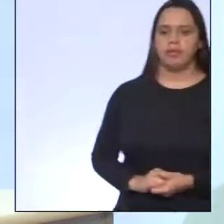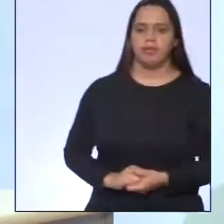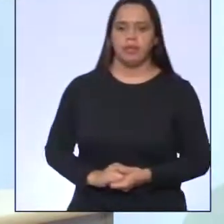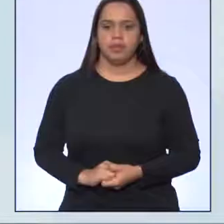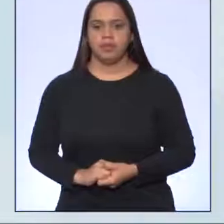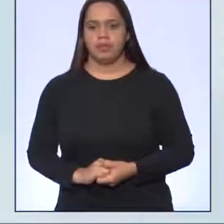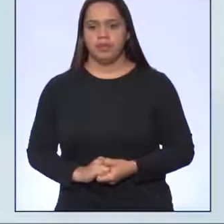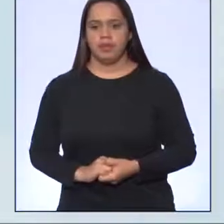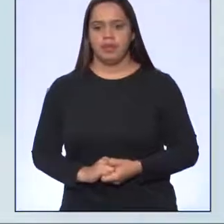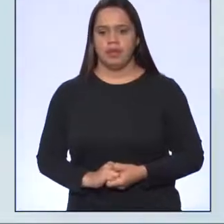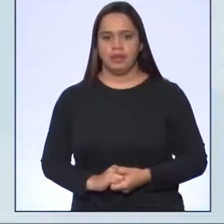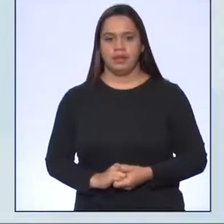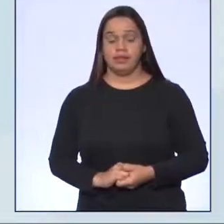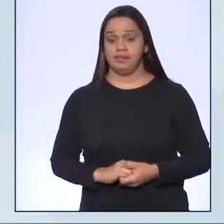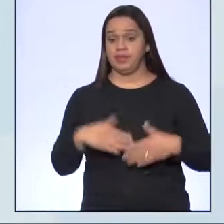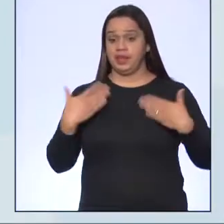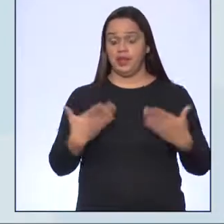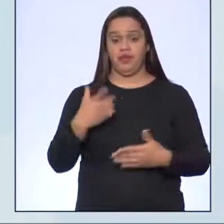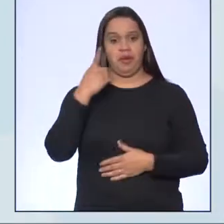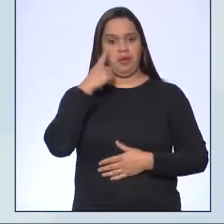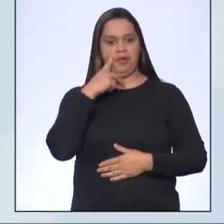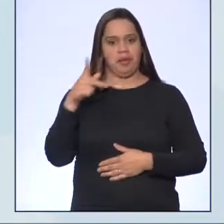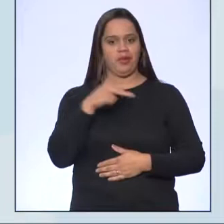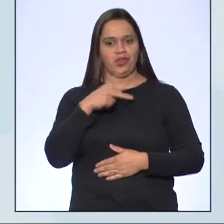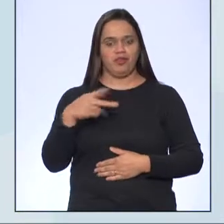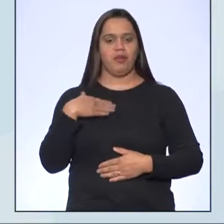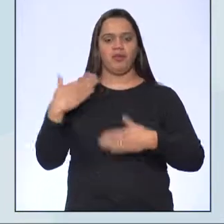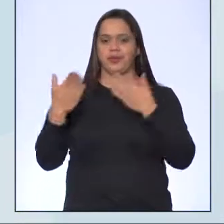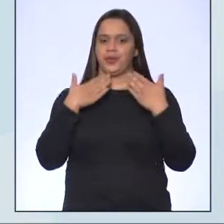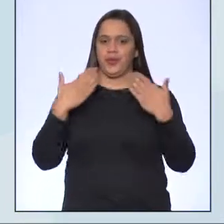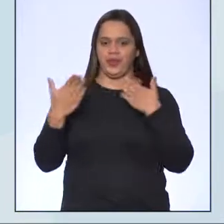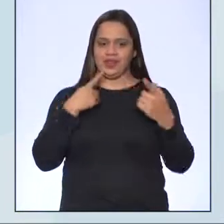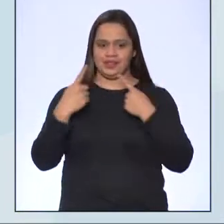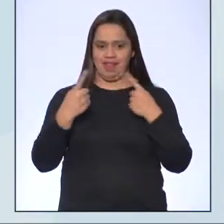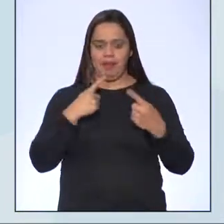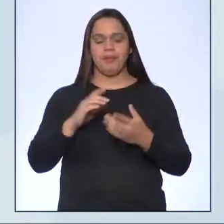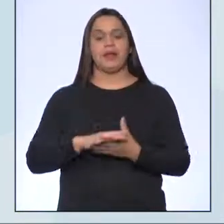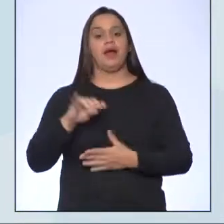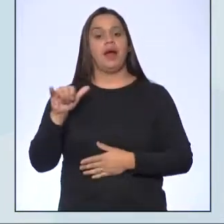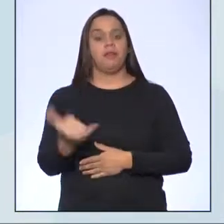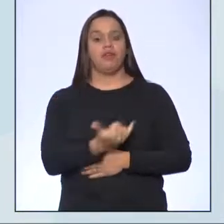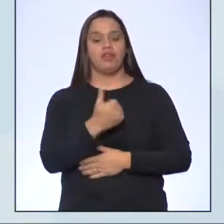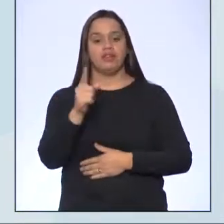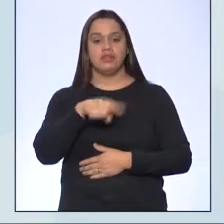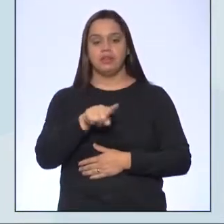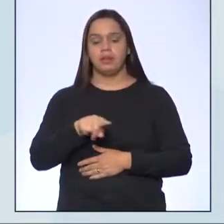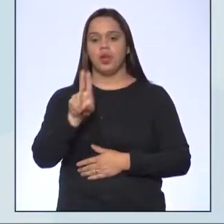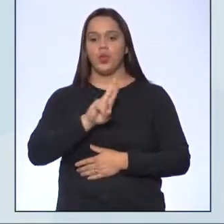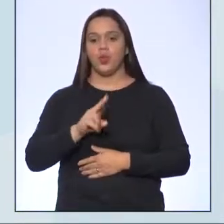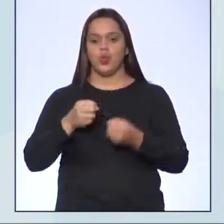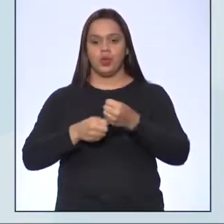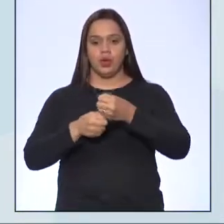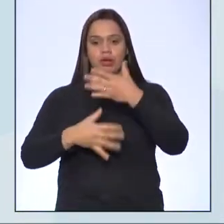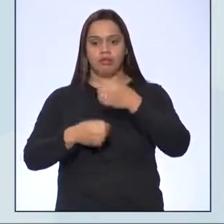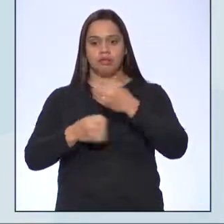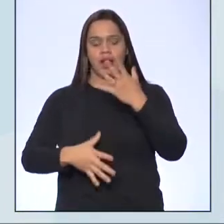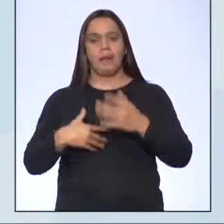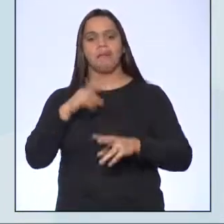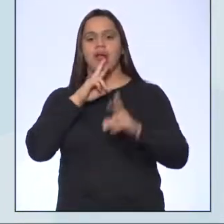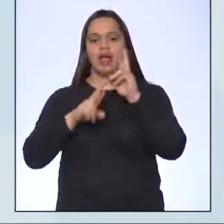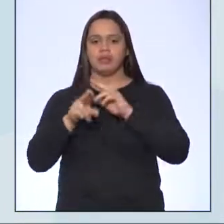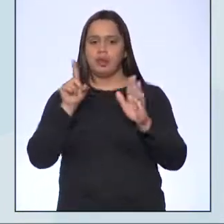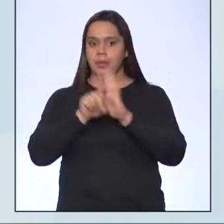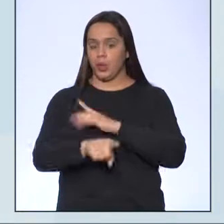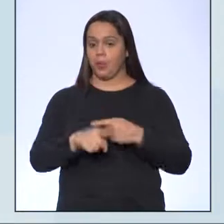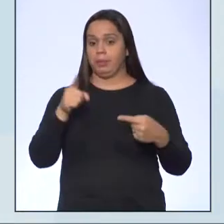Então vamos lá, professor. Vamos dialogar, né? Aproveitar. Usem o chat aí para estar respondendo as questões. A